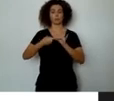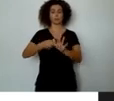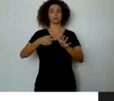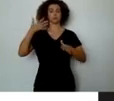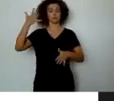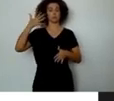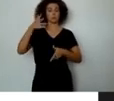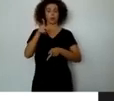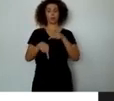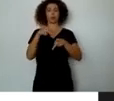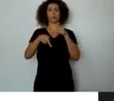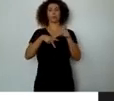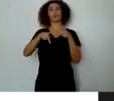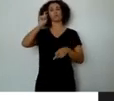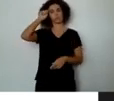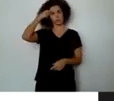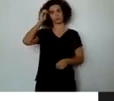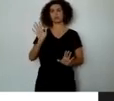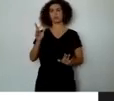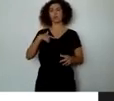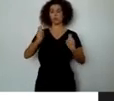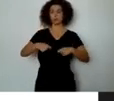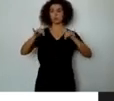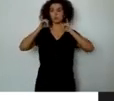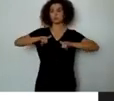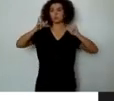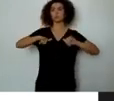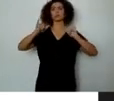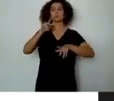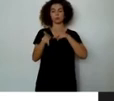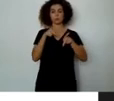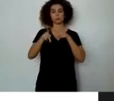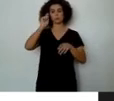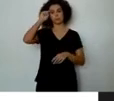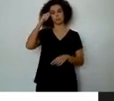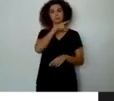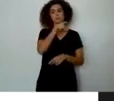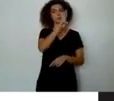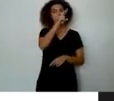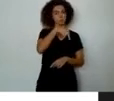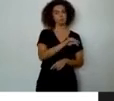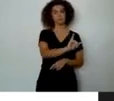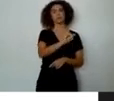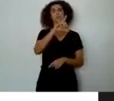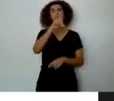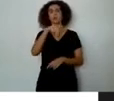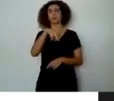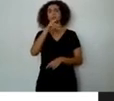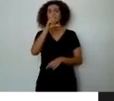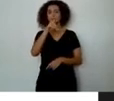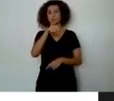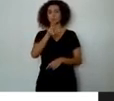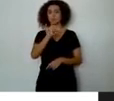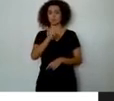que fazer espetáculos que falam da população negra. Nós temos que falar de Zumbi, de Dandara. É muito importante falar